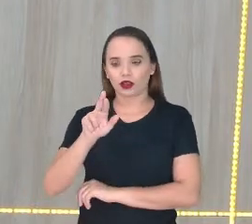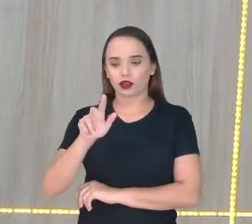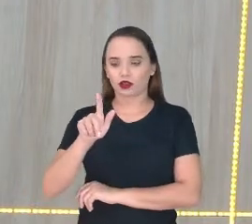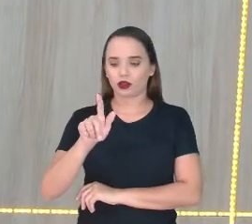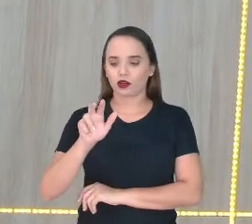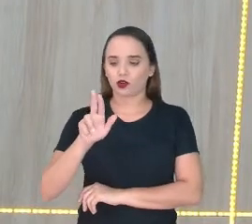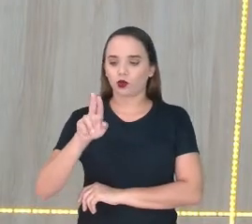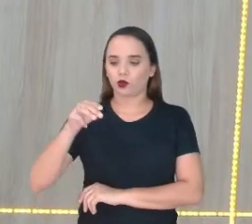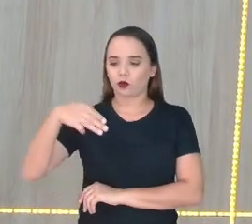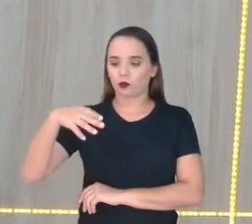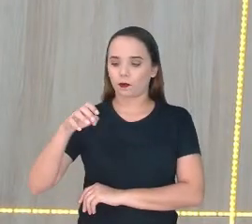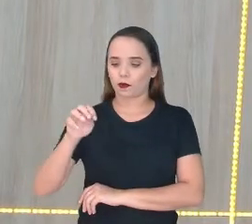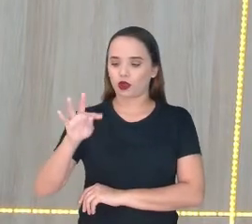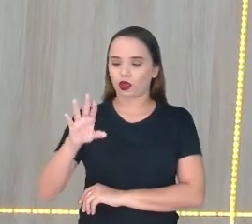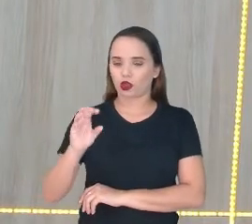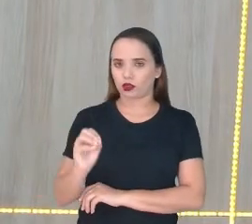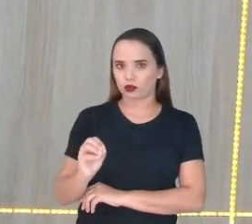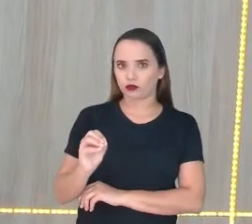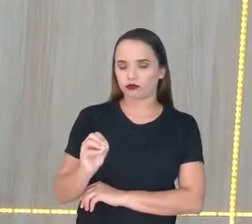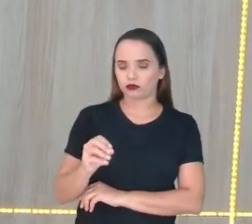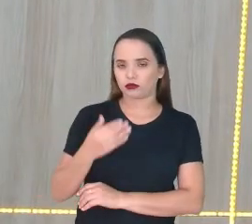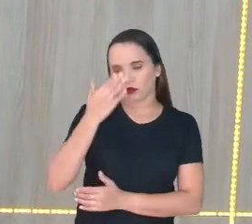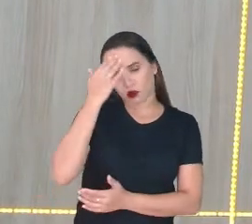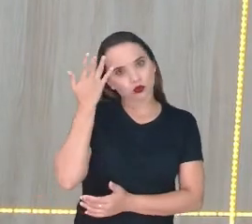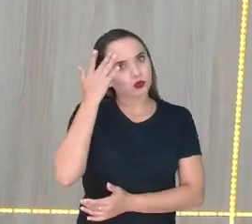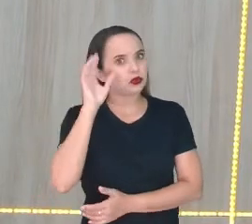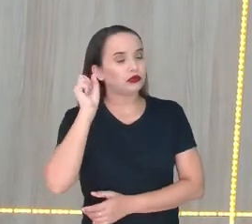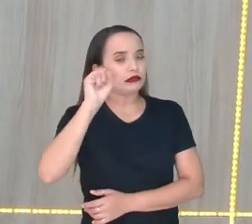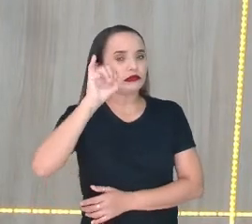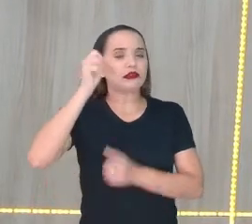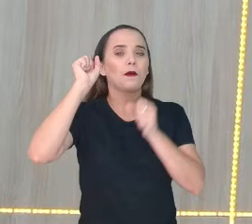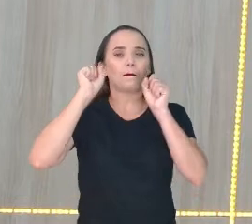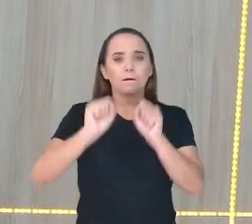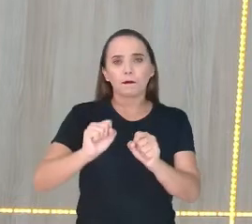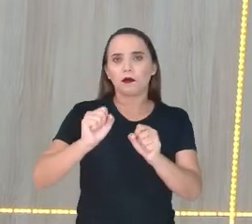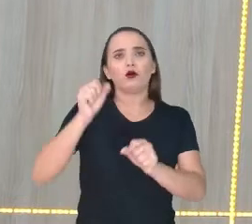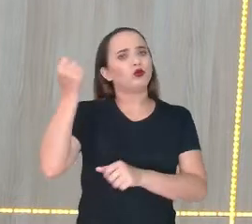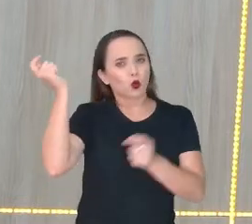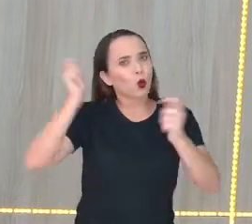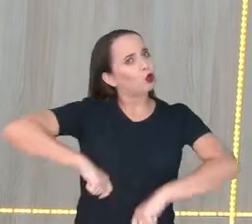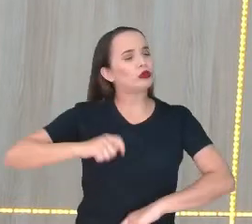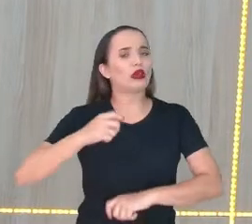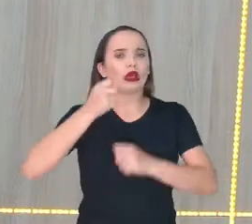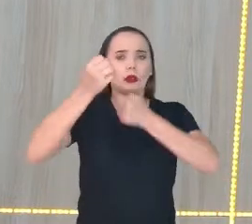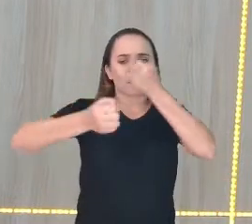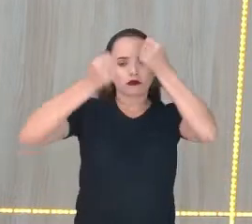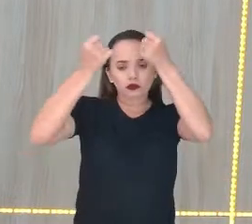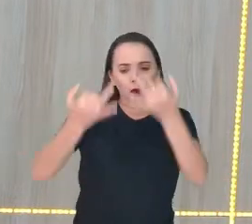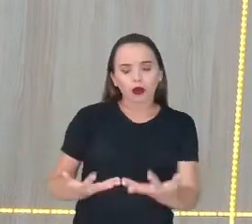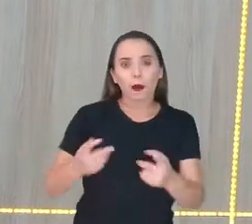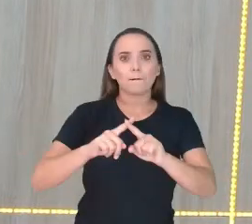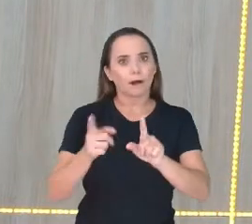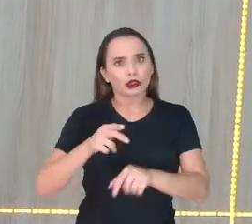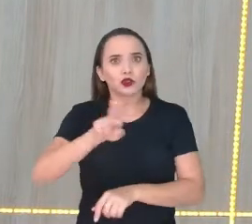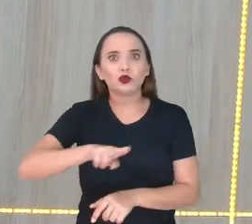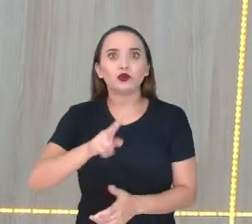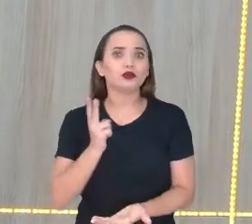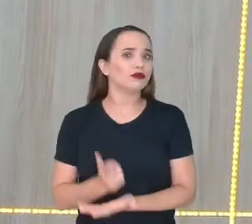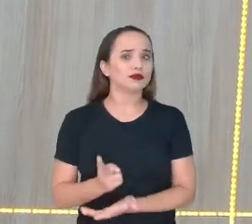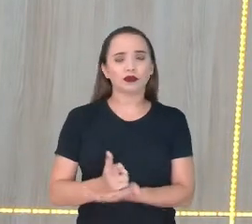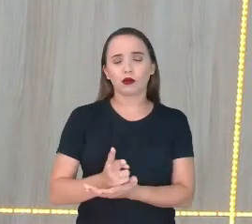dar uma definição exata do que é argumento, a gente usa argumento o tempo inteiro. Quando a gente precisa defender alguma